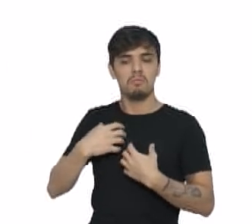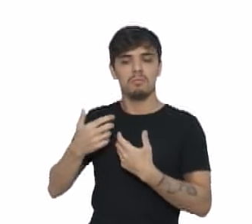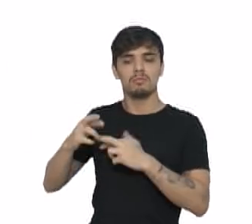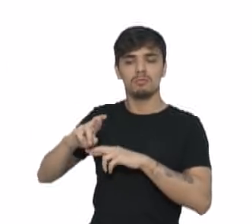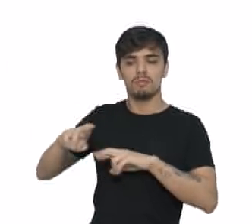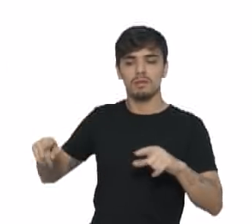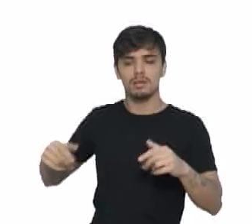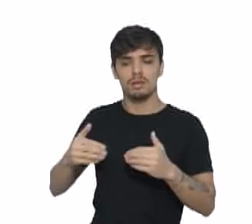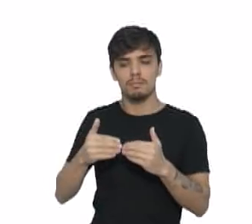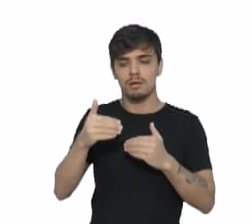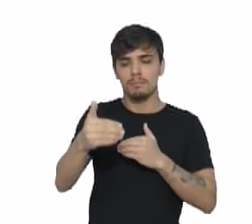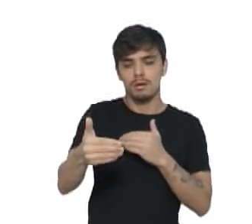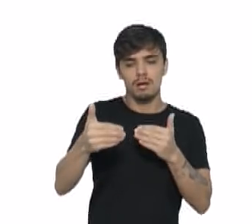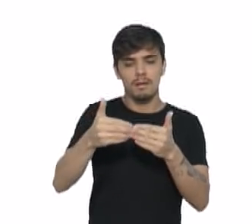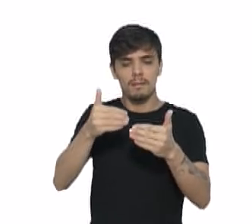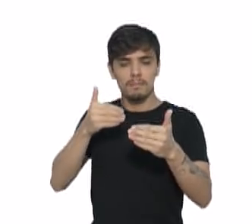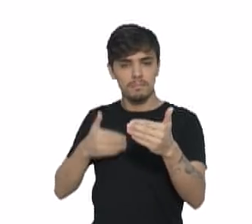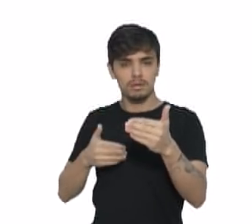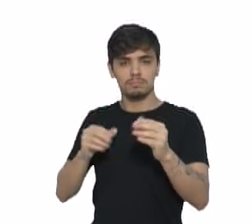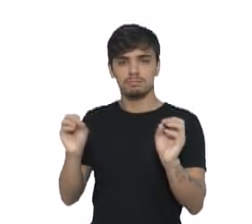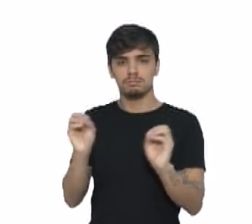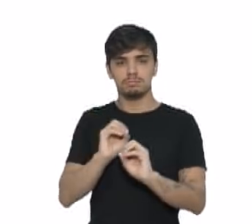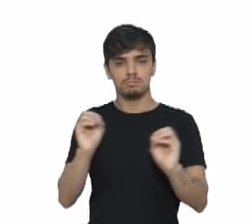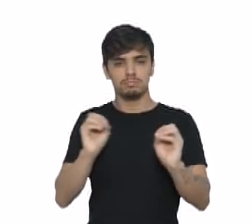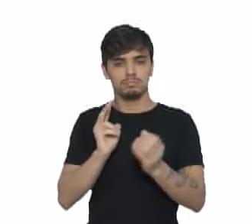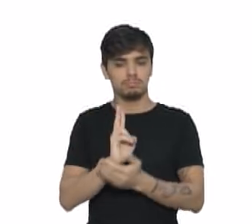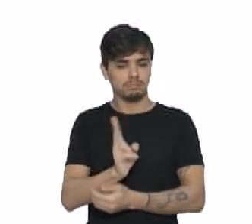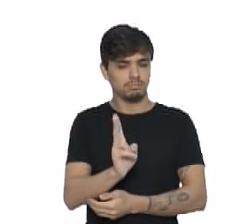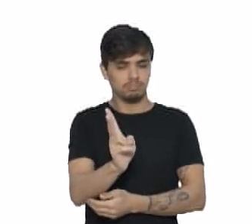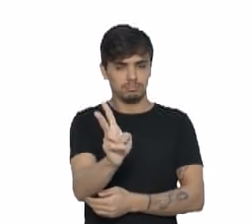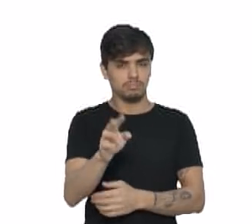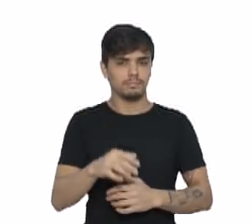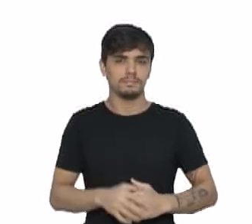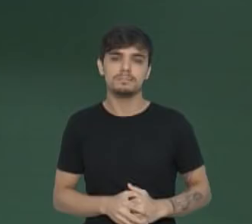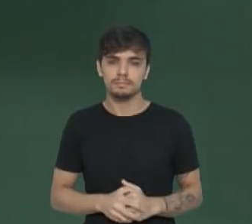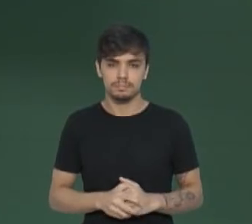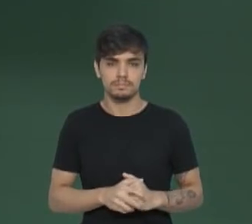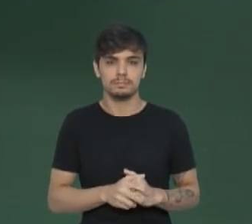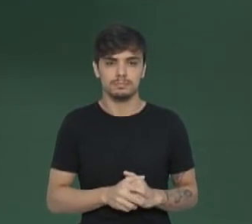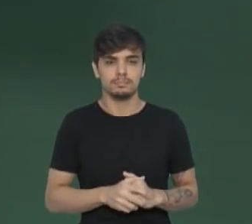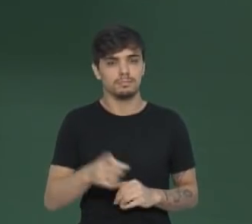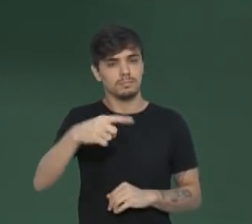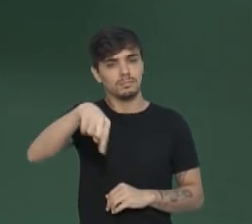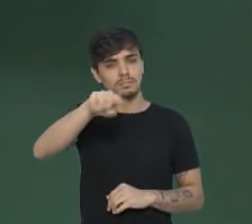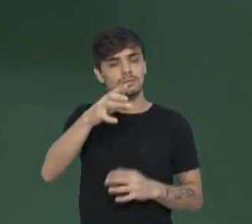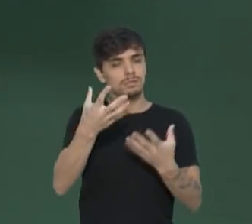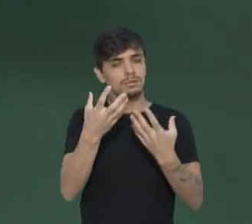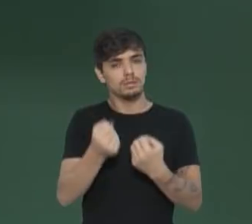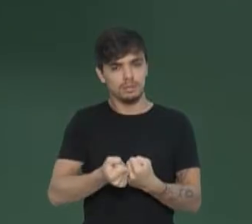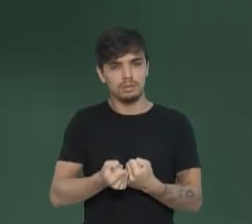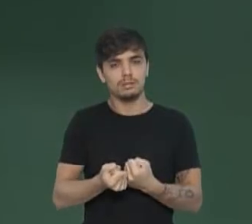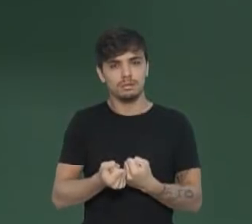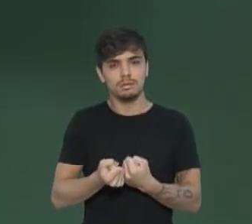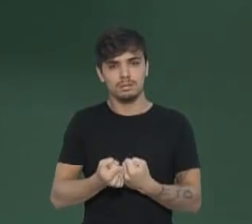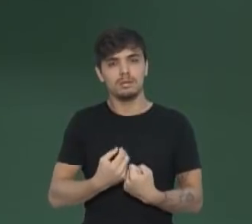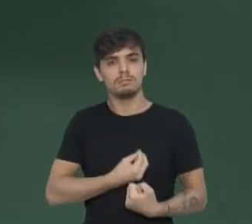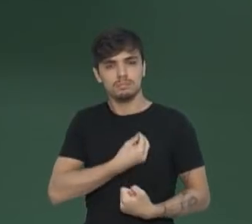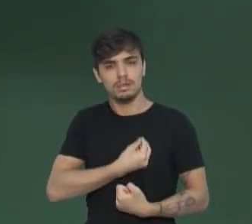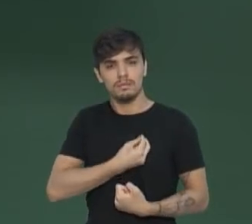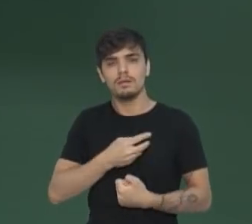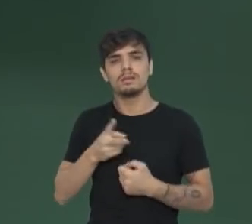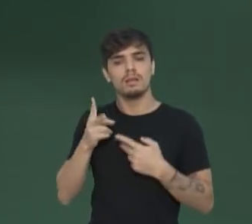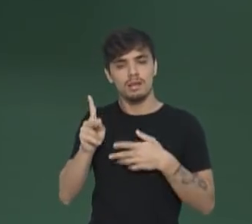para trás, nem em toda a eternidade. Né? Então você realmente aceitar as condições da existência, a vida como